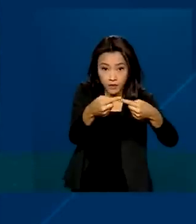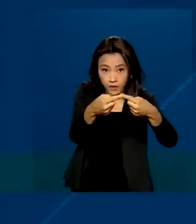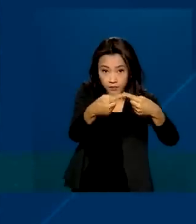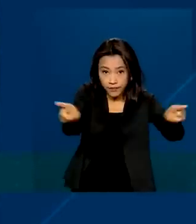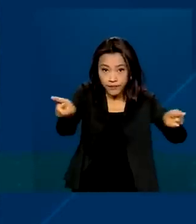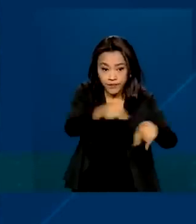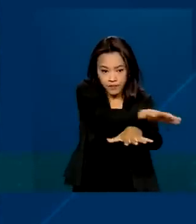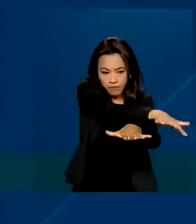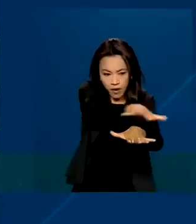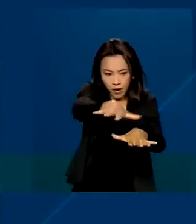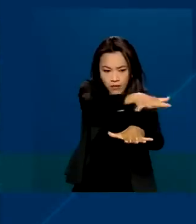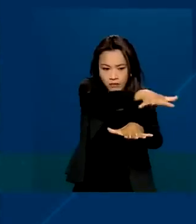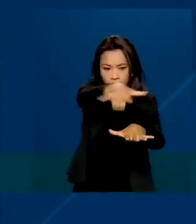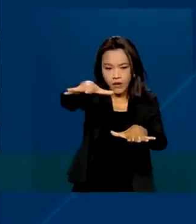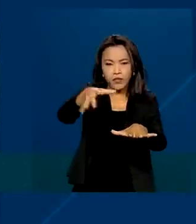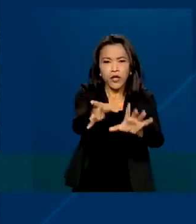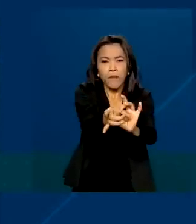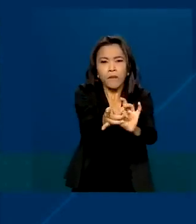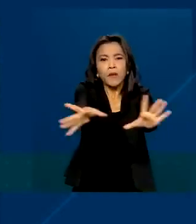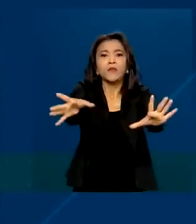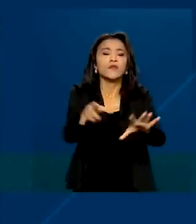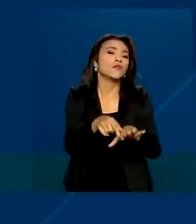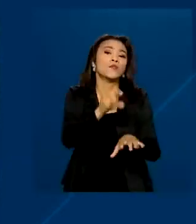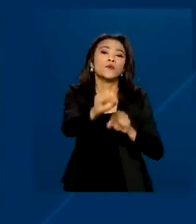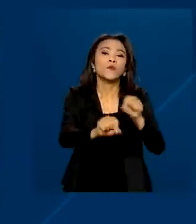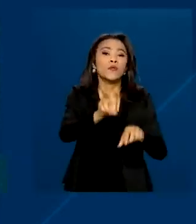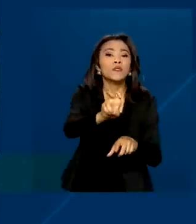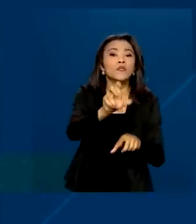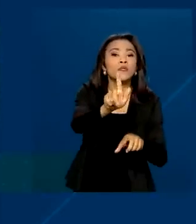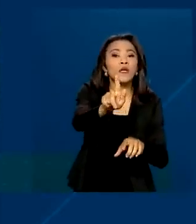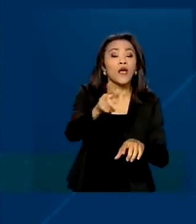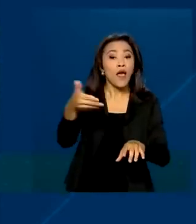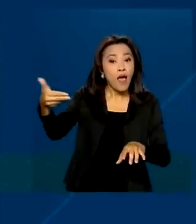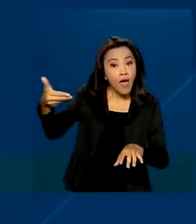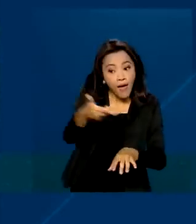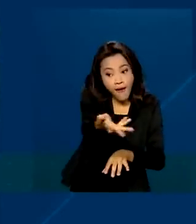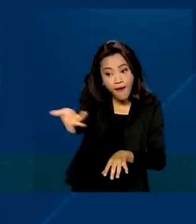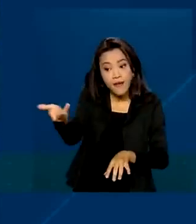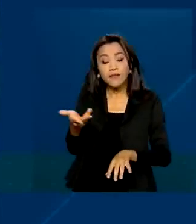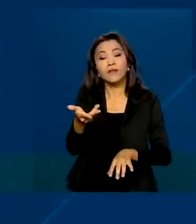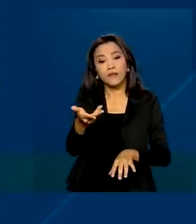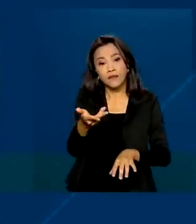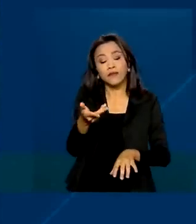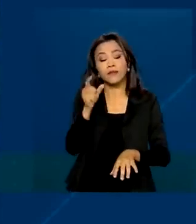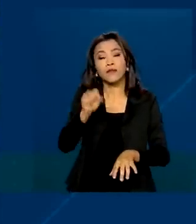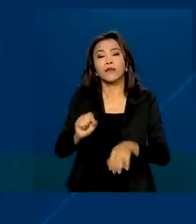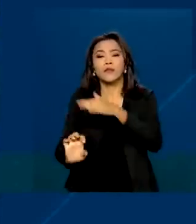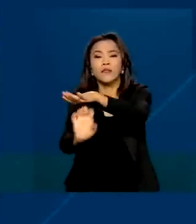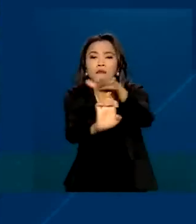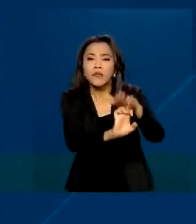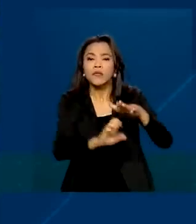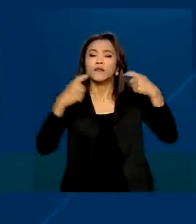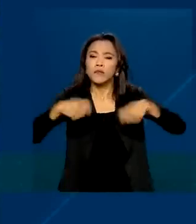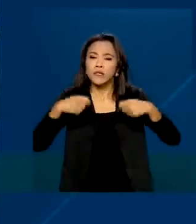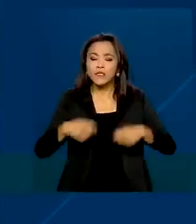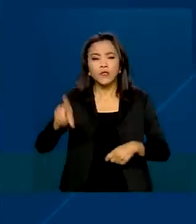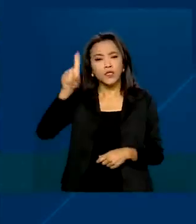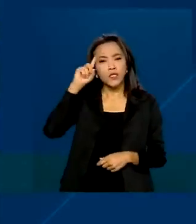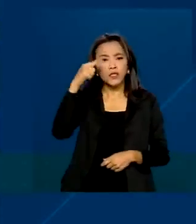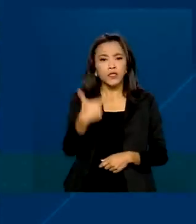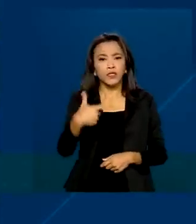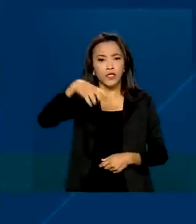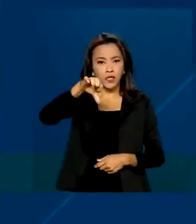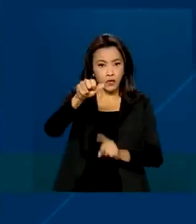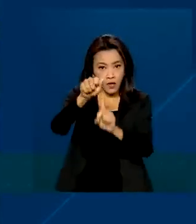dentre todas as que já foram capitais já foram liberadas Elas têm obrigação realmente de colocar em funcionamento a partir de